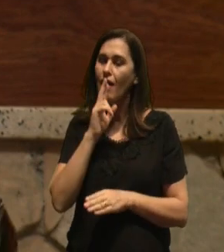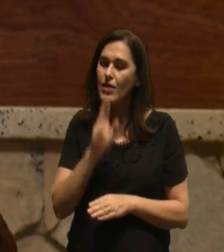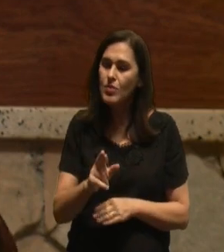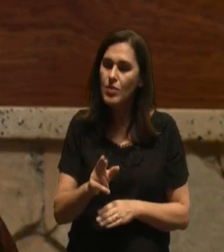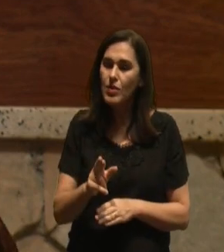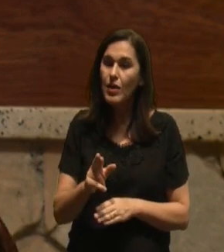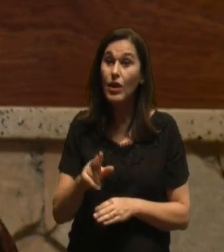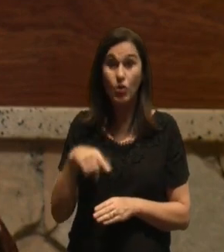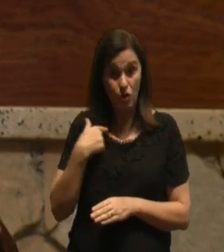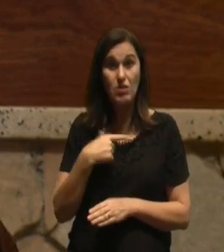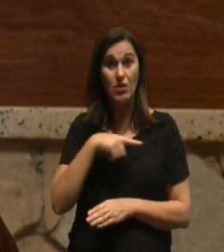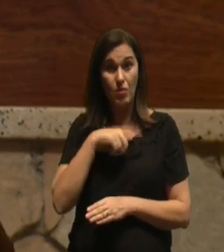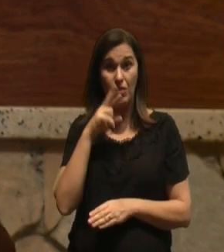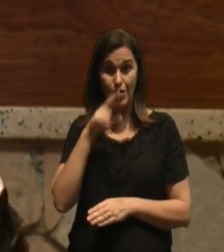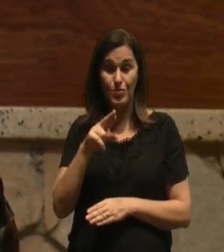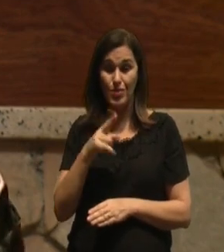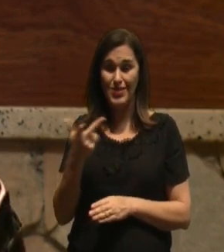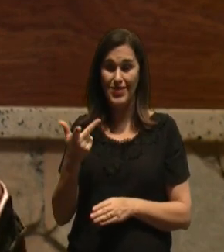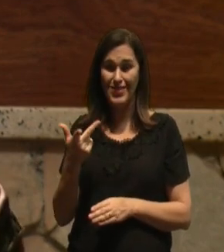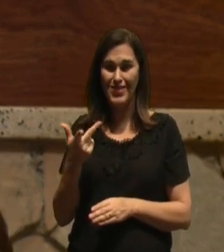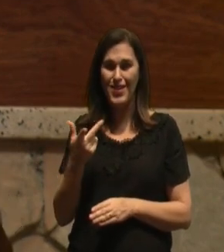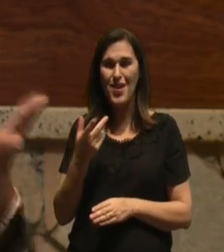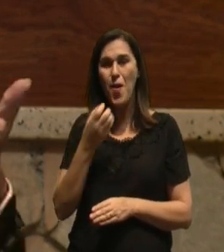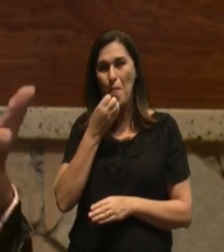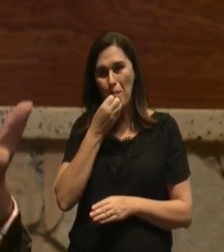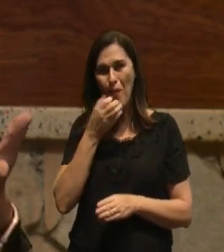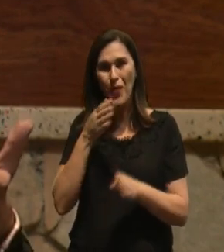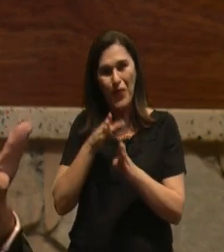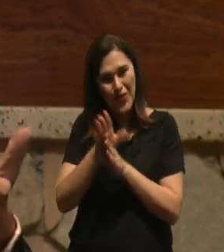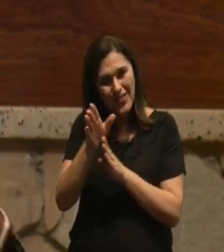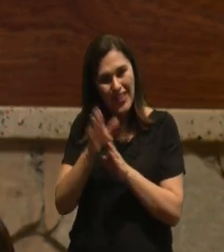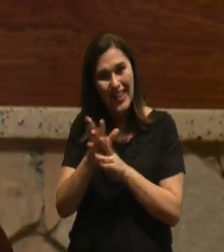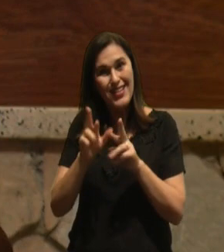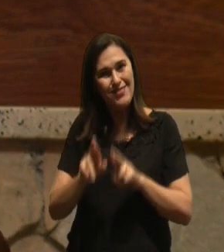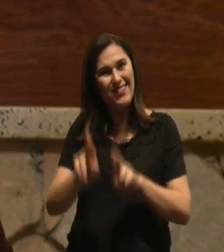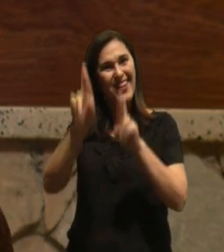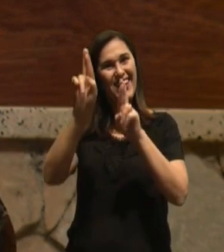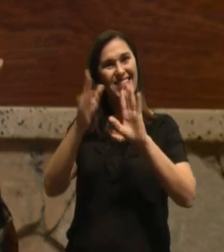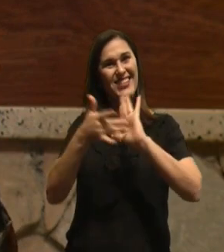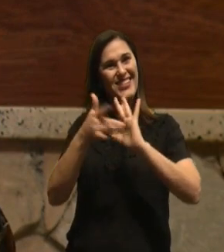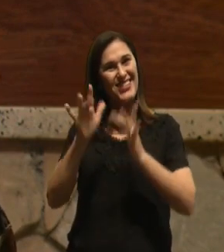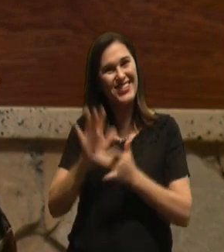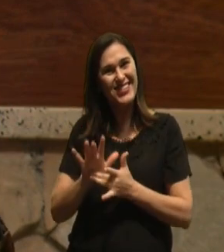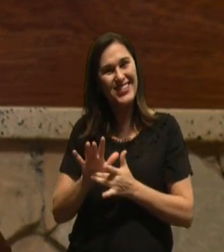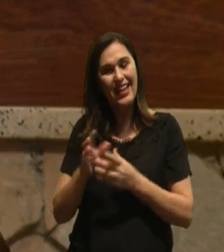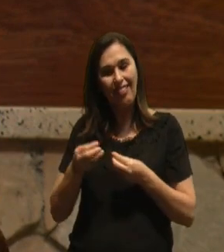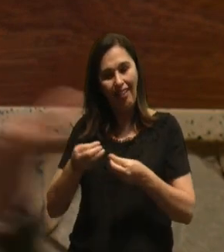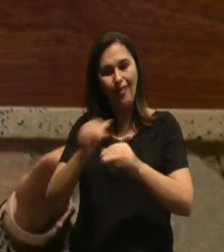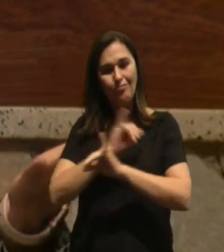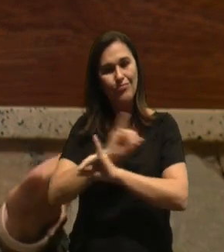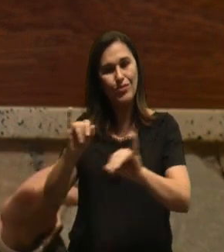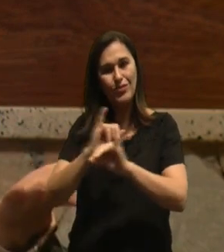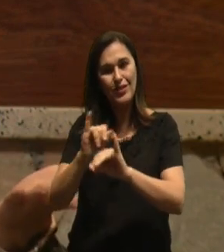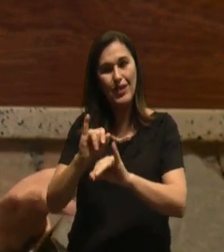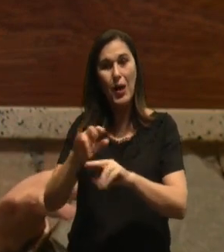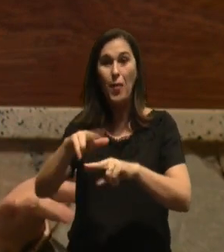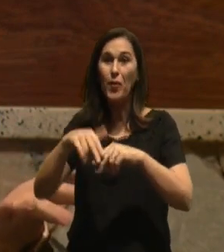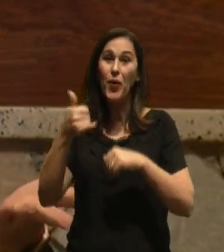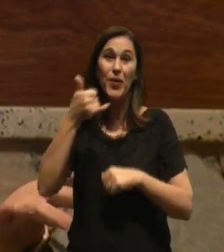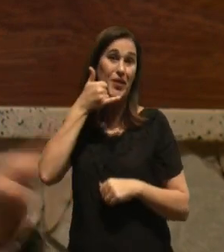E nós temos as respostas. Nós temos o consolo, nós temos a esperança. E é isso que a gente tem transmitido por